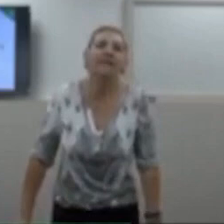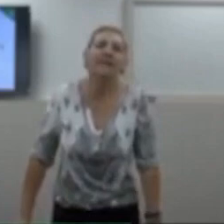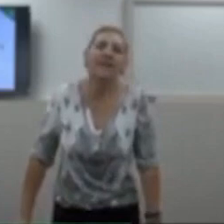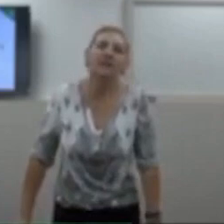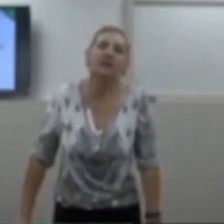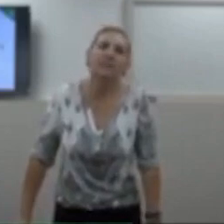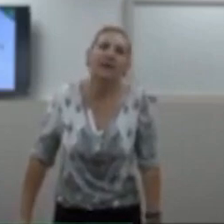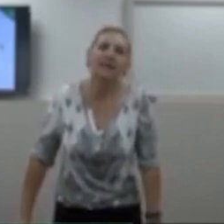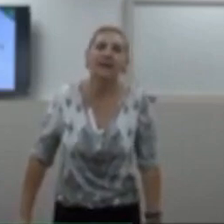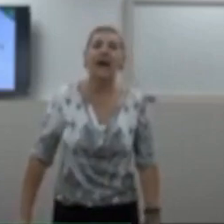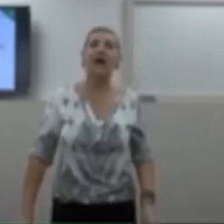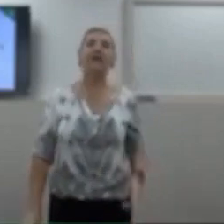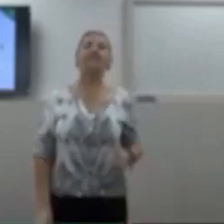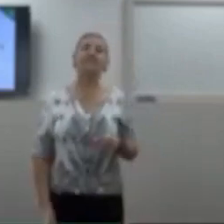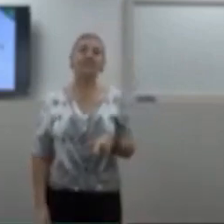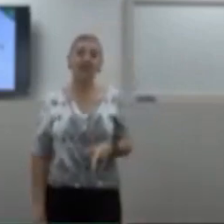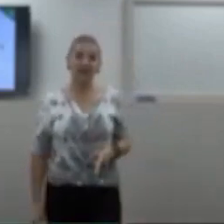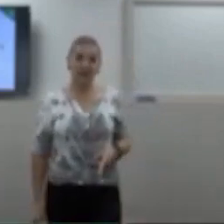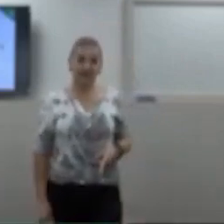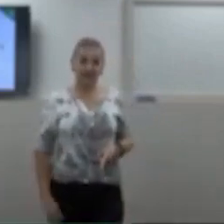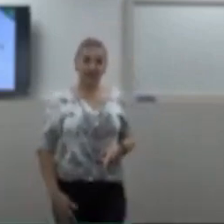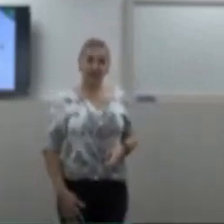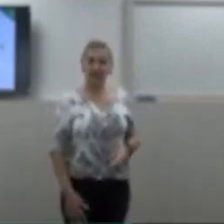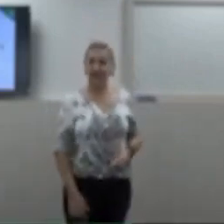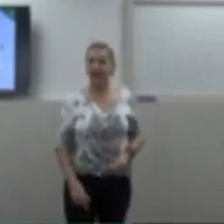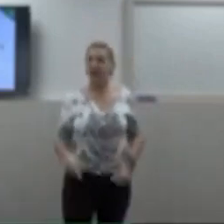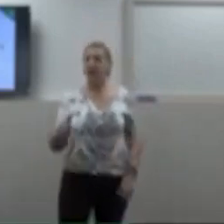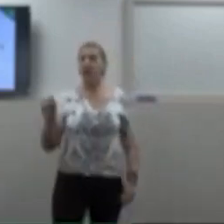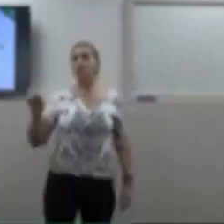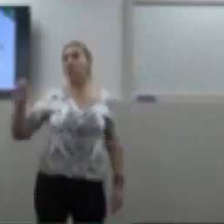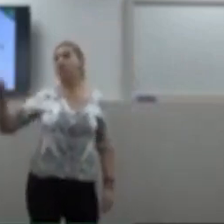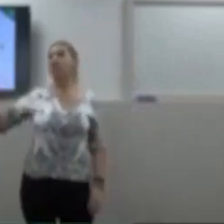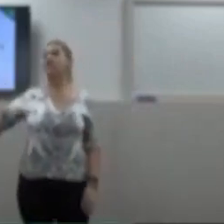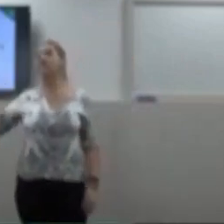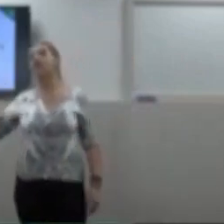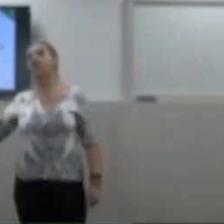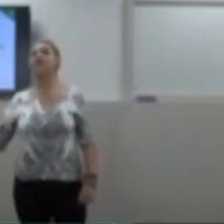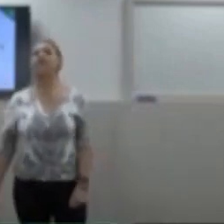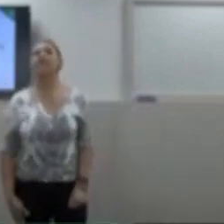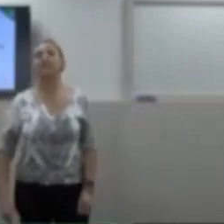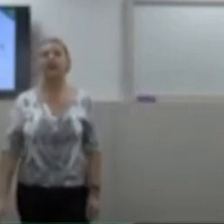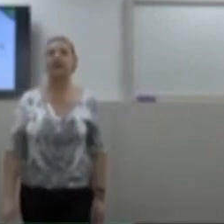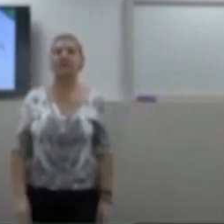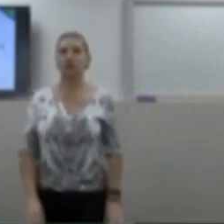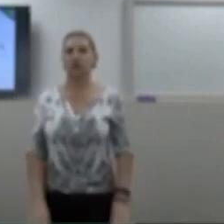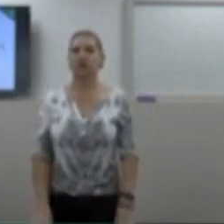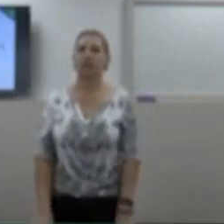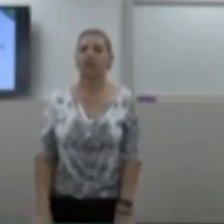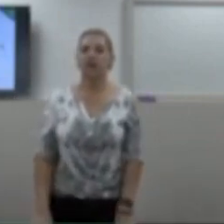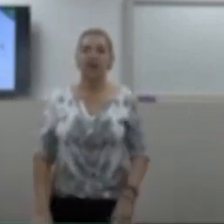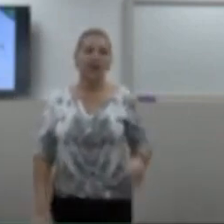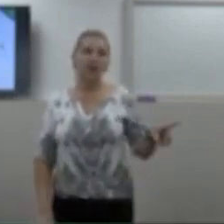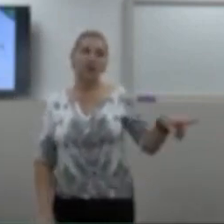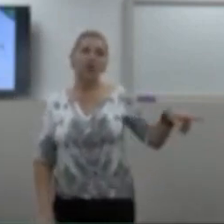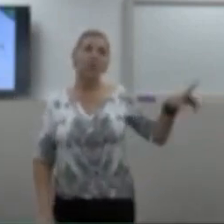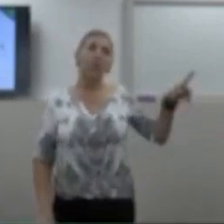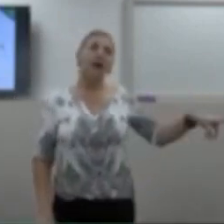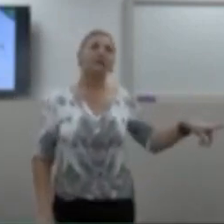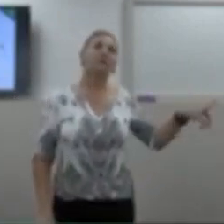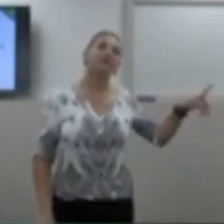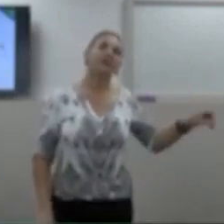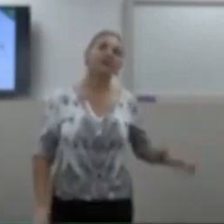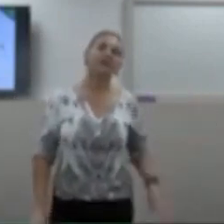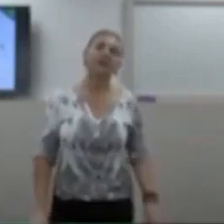minha ordem na chamada. Ah, na fila. Eu sou o 3º da fila da parede. Eu